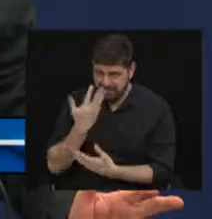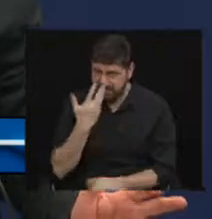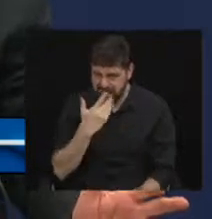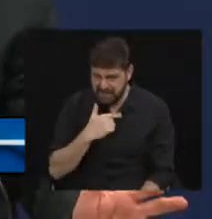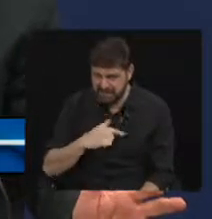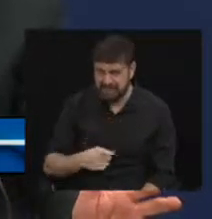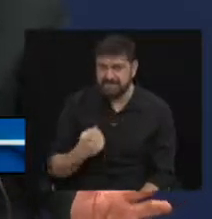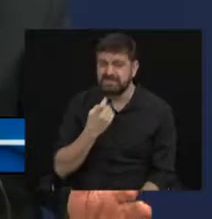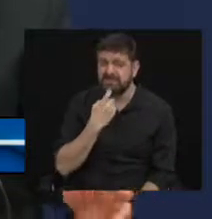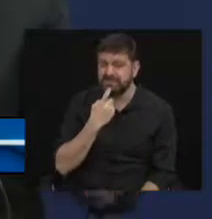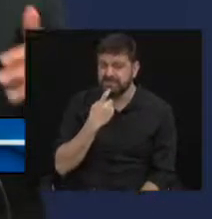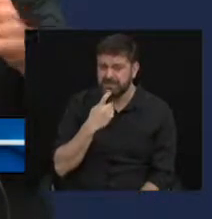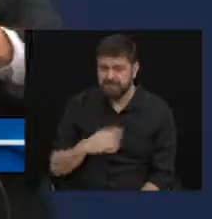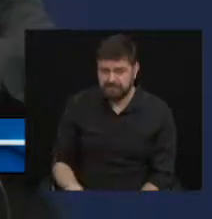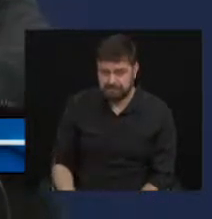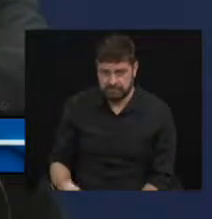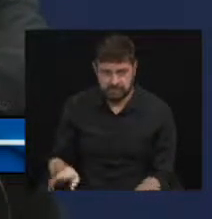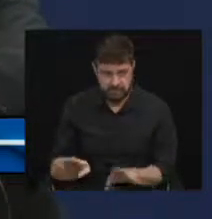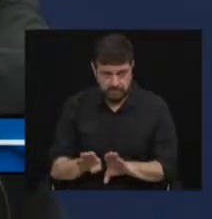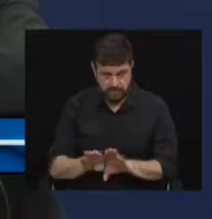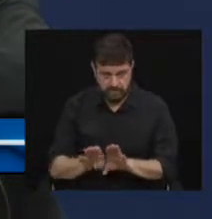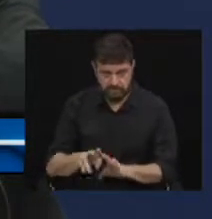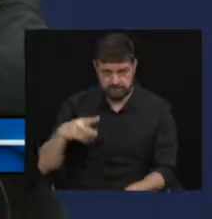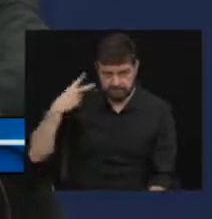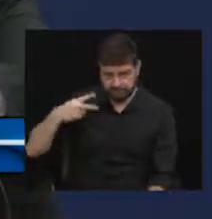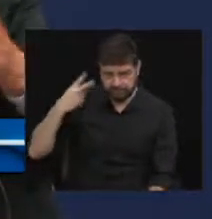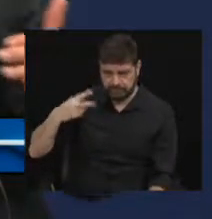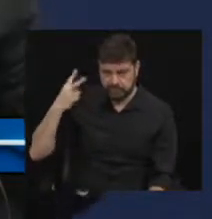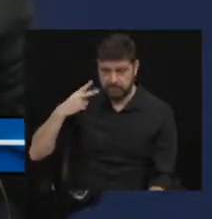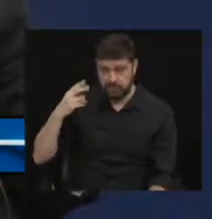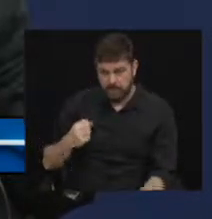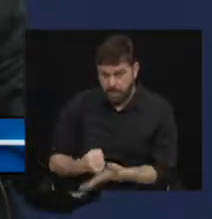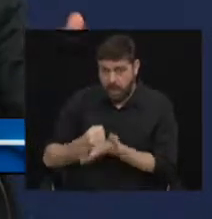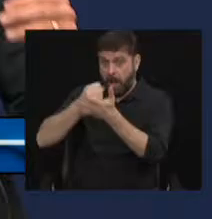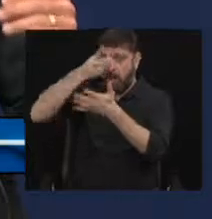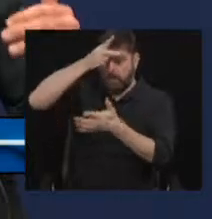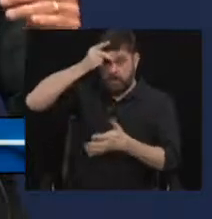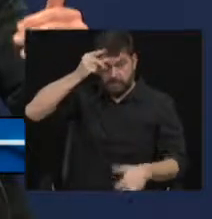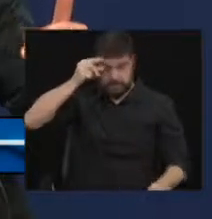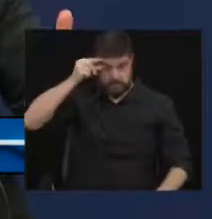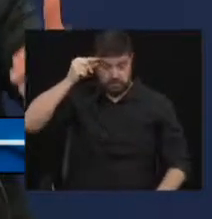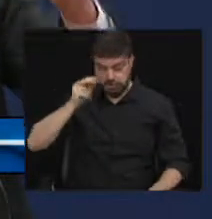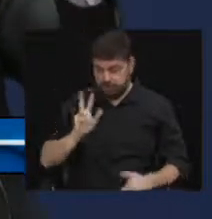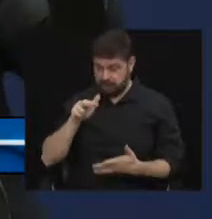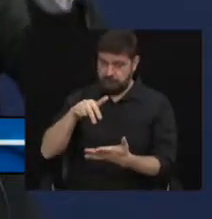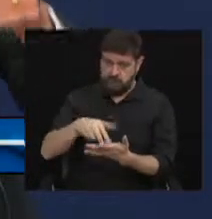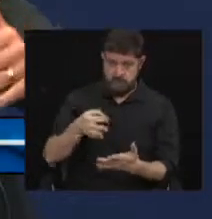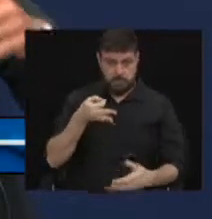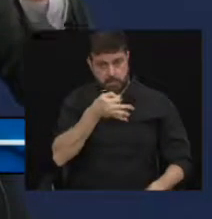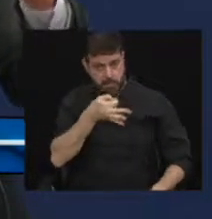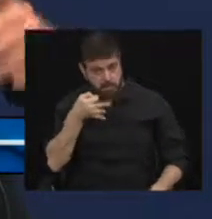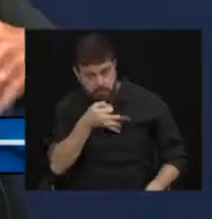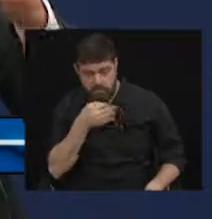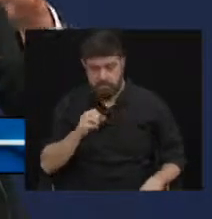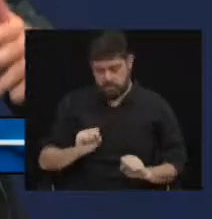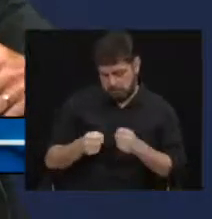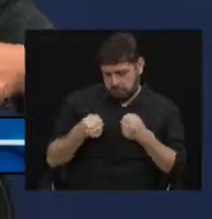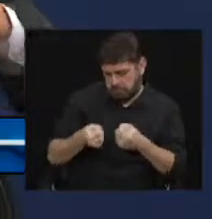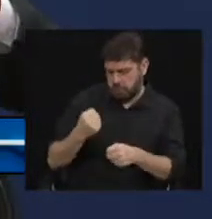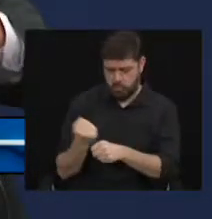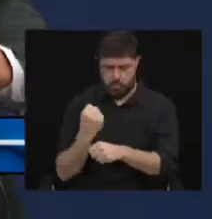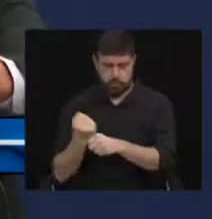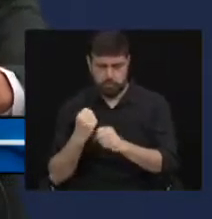sociais. Essa questão do banheiro foi promessa de anos atrás e não se executou. Pior, os banheiros